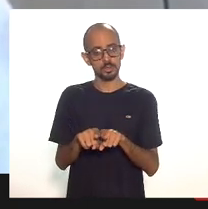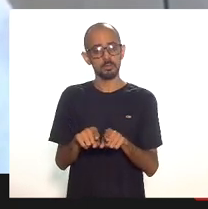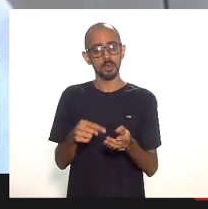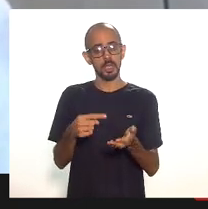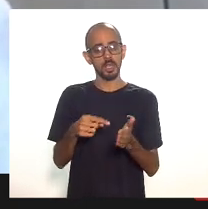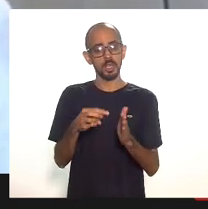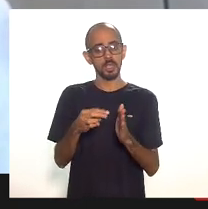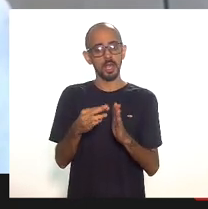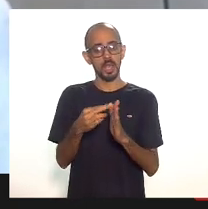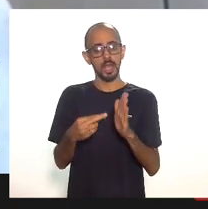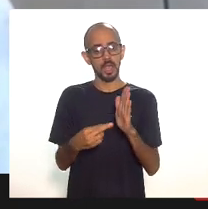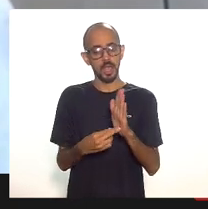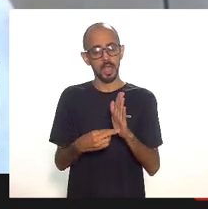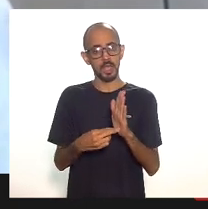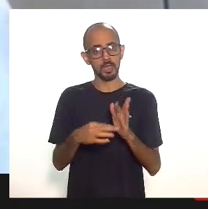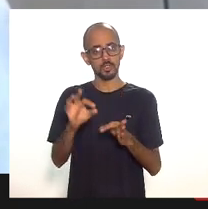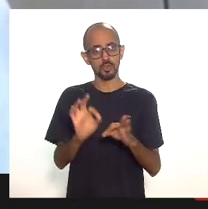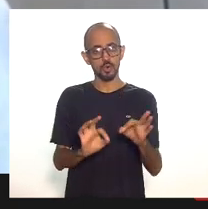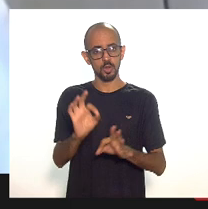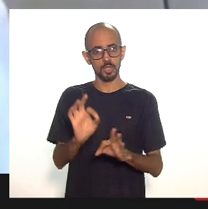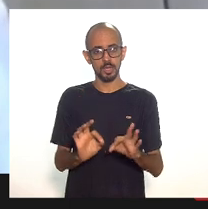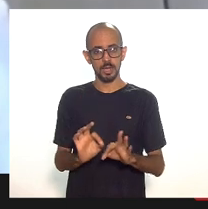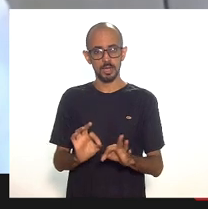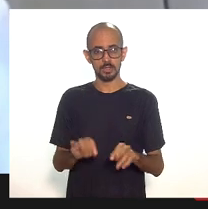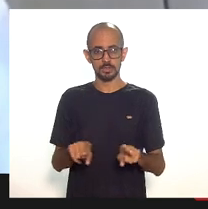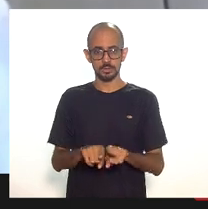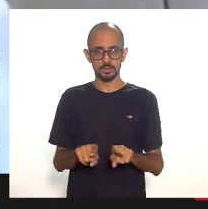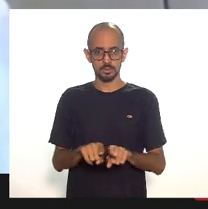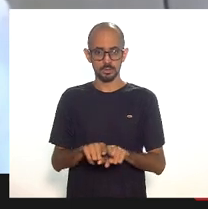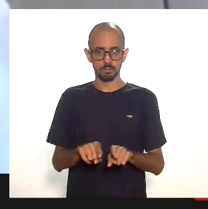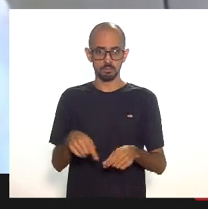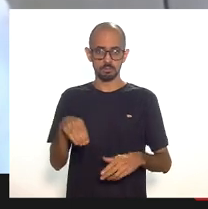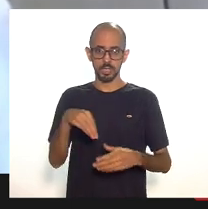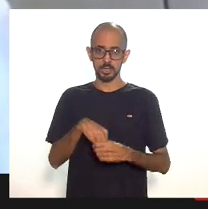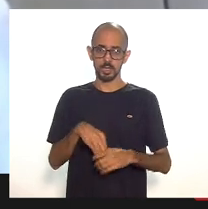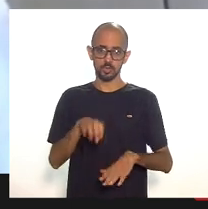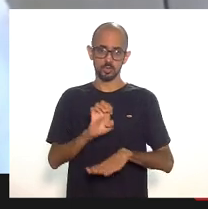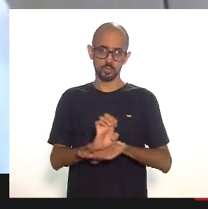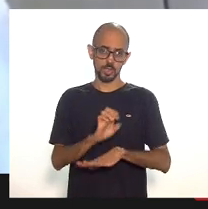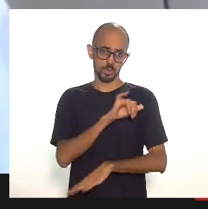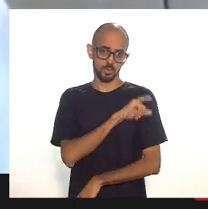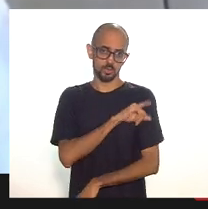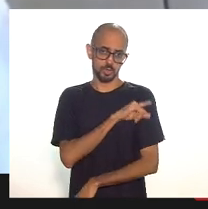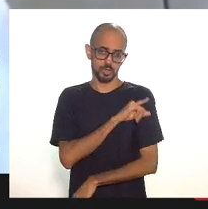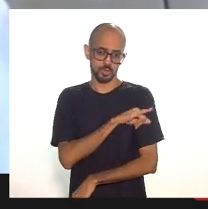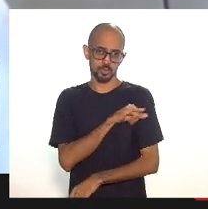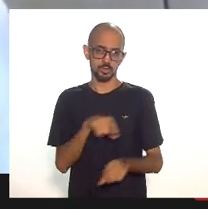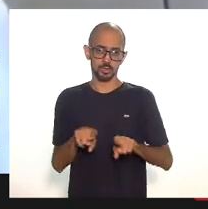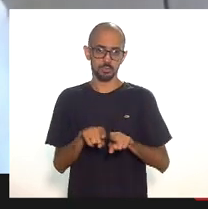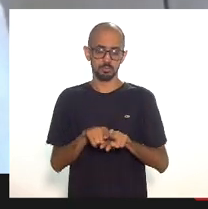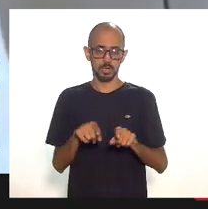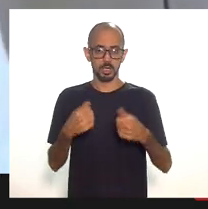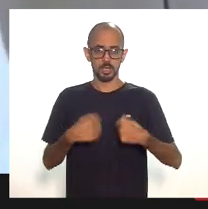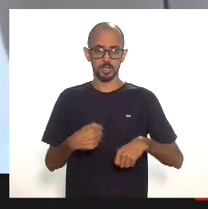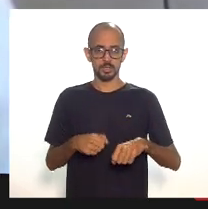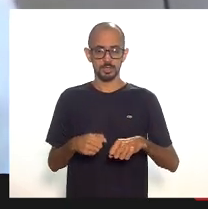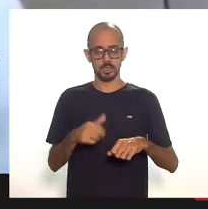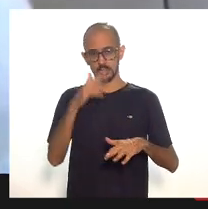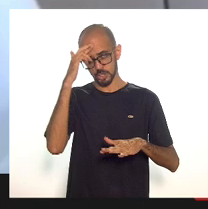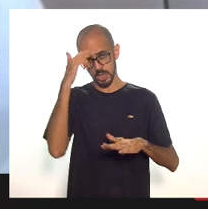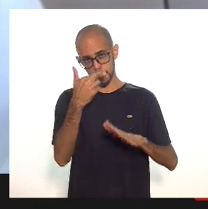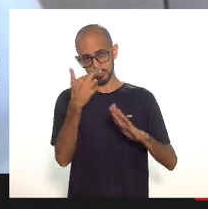âmbito regional pelo Estado do Rio de Janeiro e a necessidade também do cumprimento do cronograma